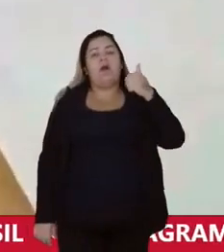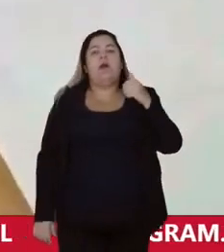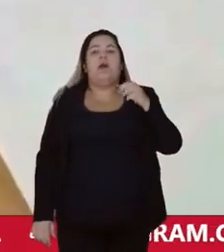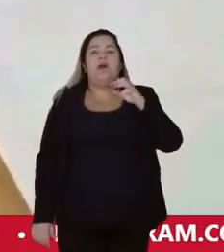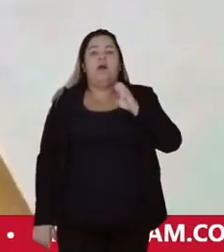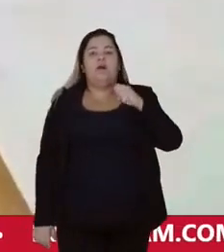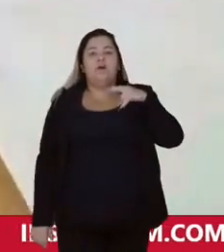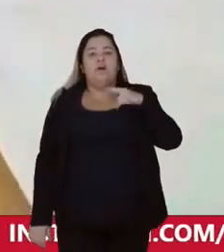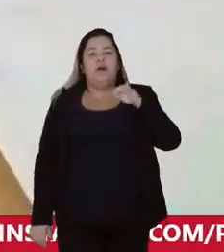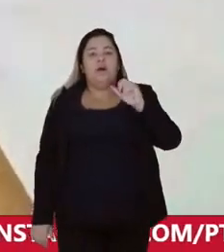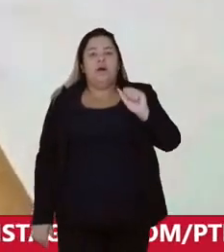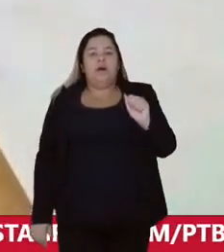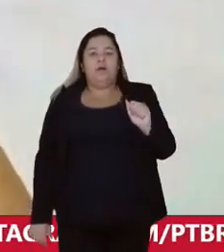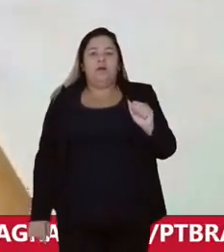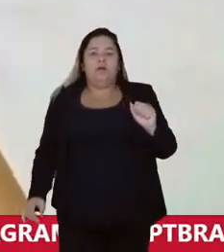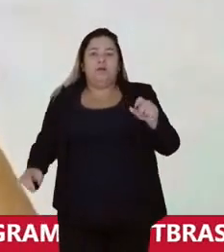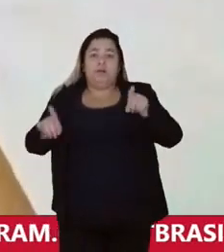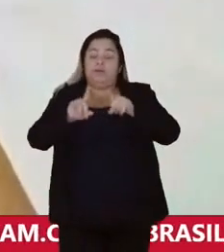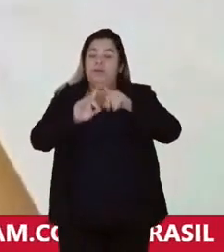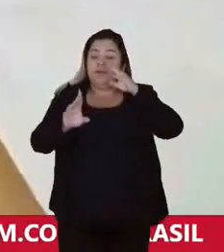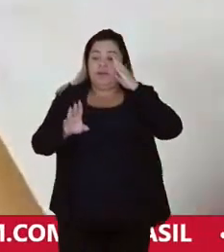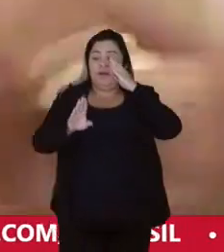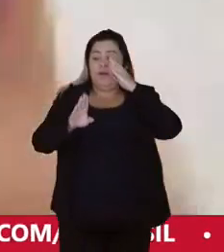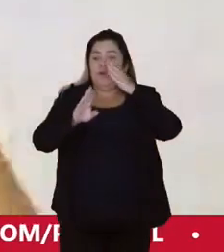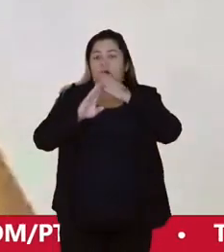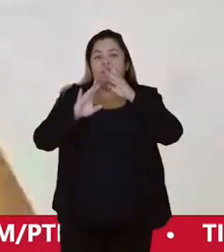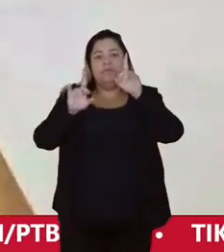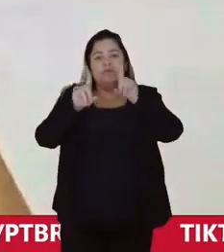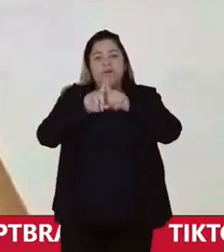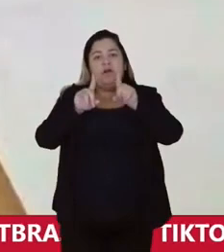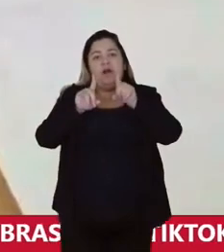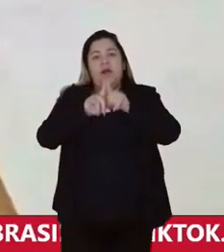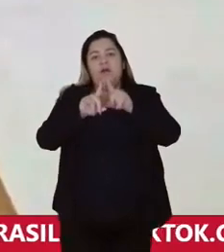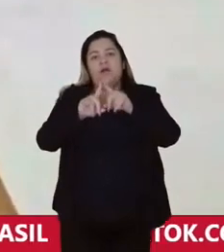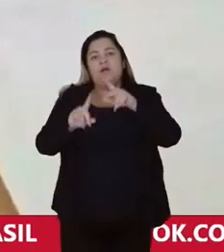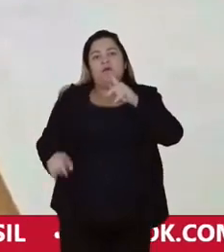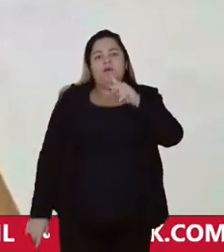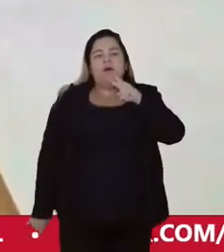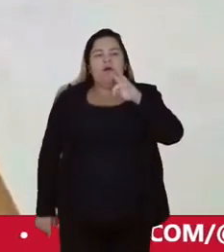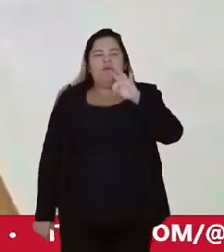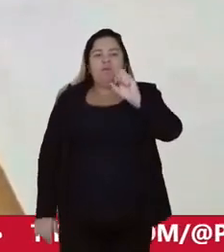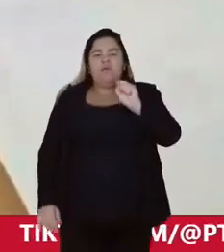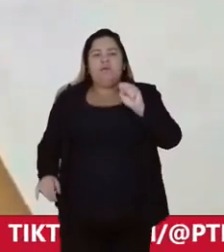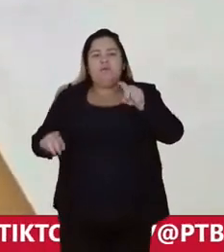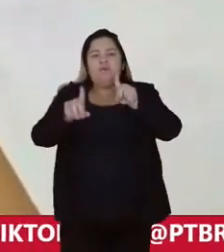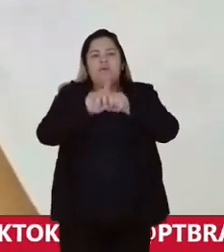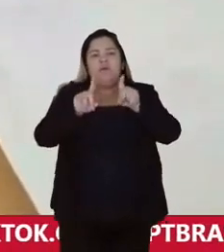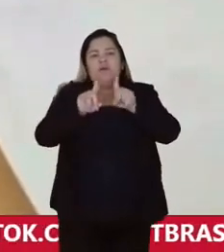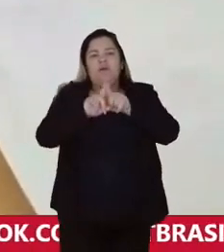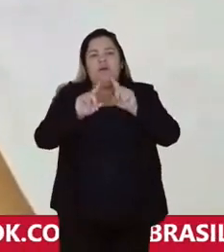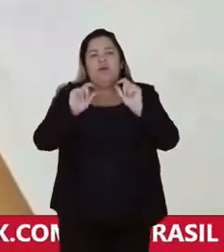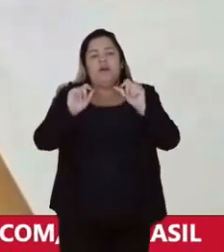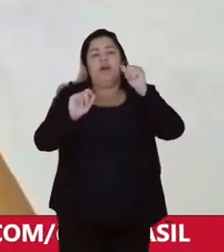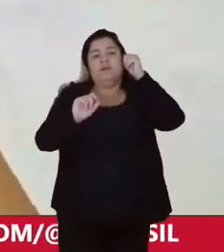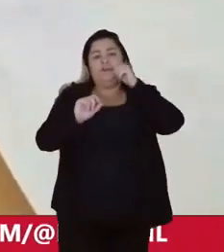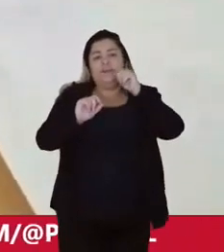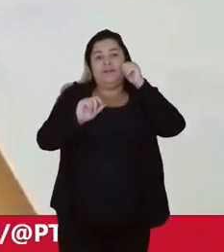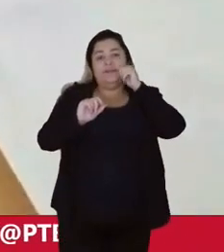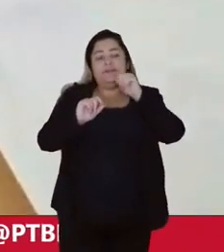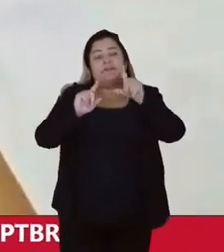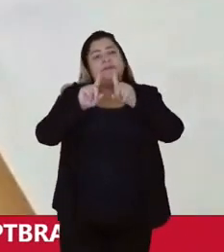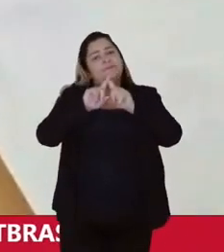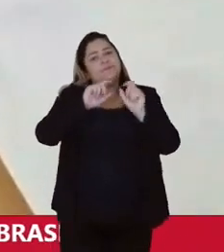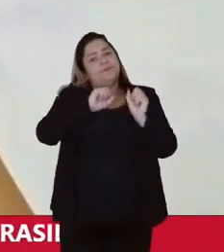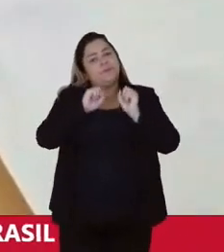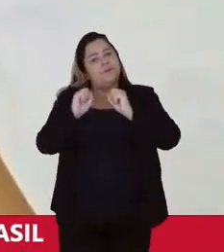economia, que seja central passar por essas pautas de direitos e, sobretudo, que as mulheres